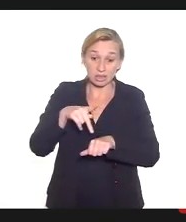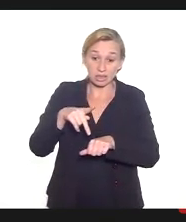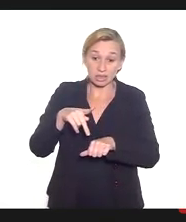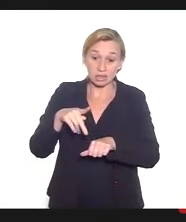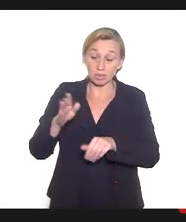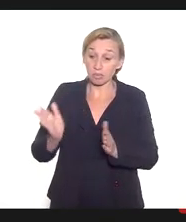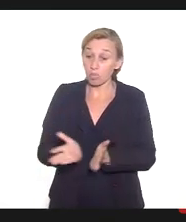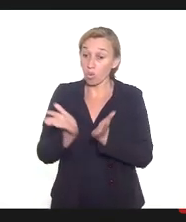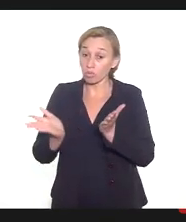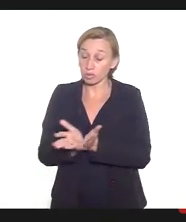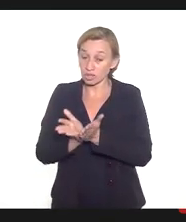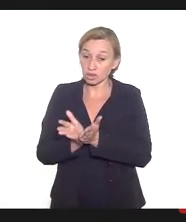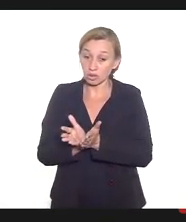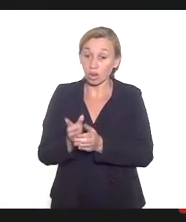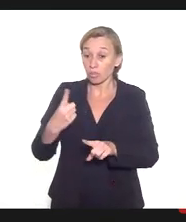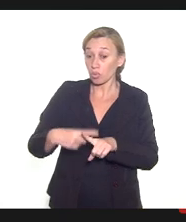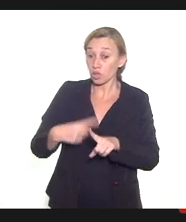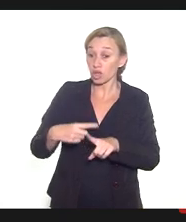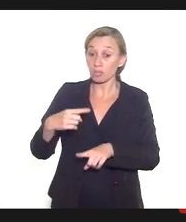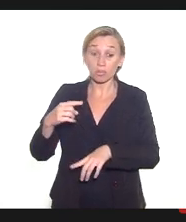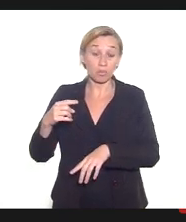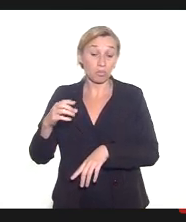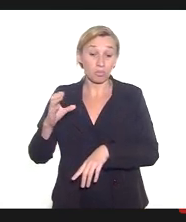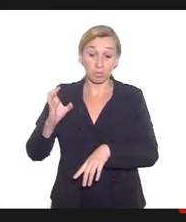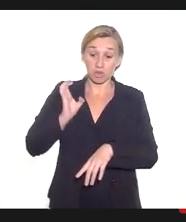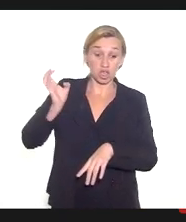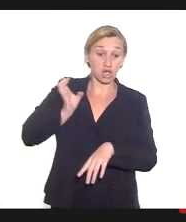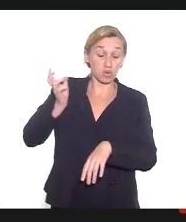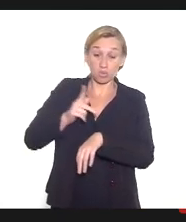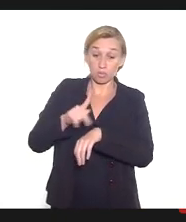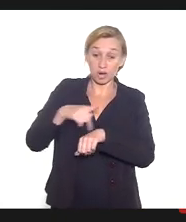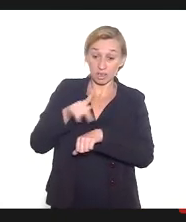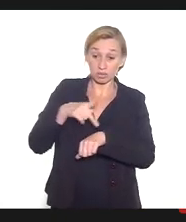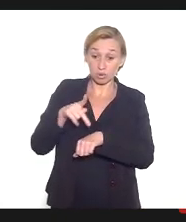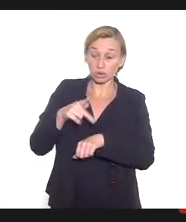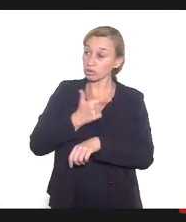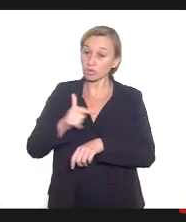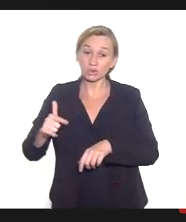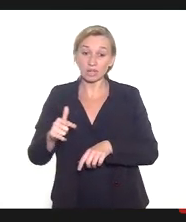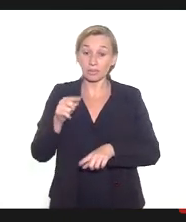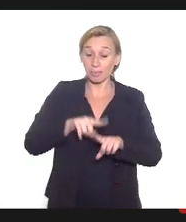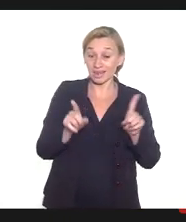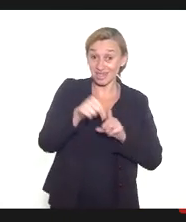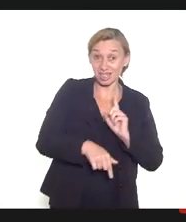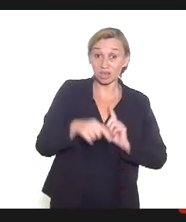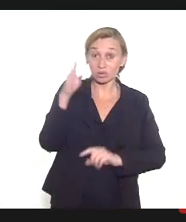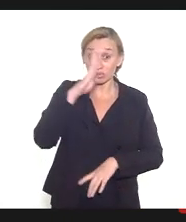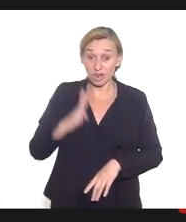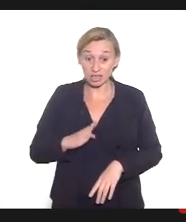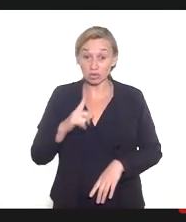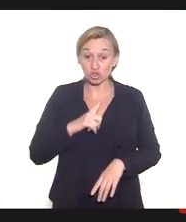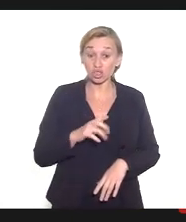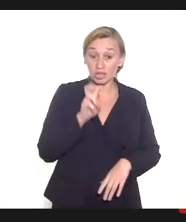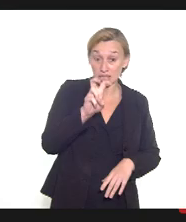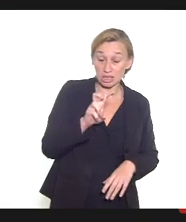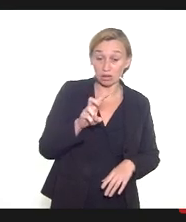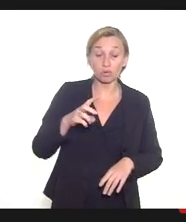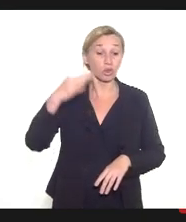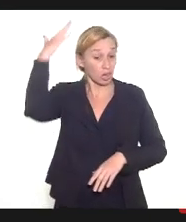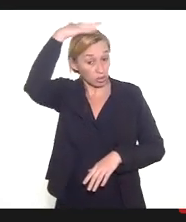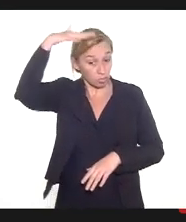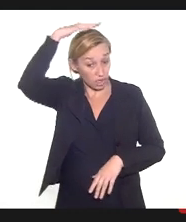tinham nenhum caso de morte materna e nós temos cinco casos de mortes maternas no Brasil dois casos no